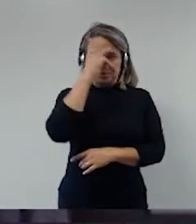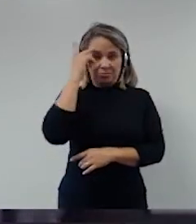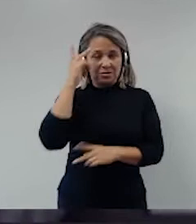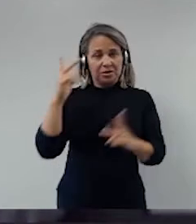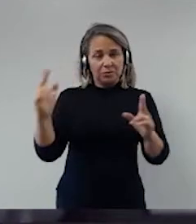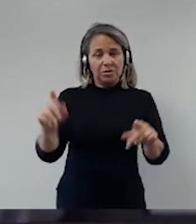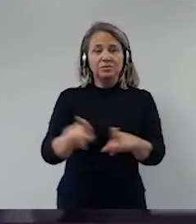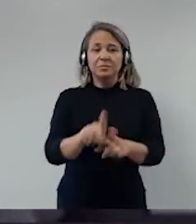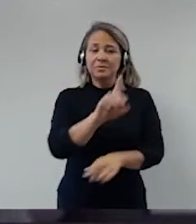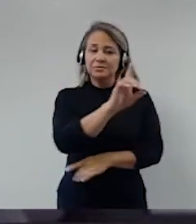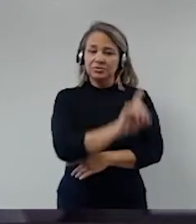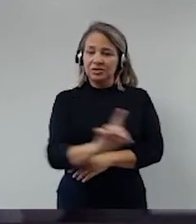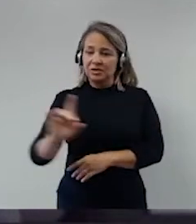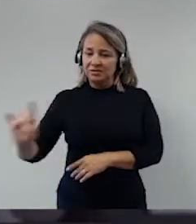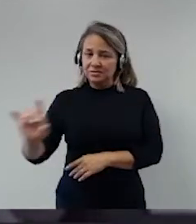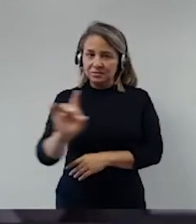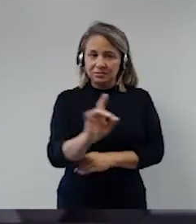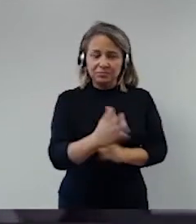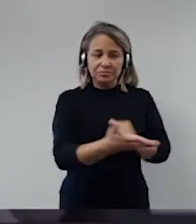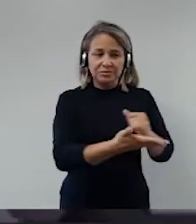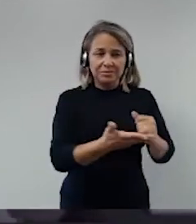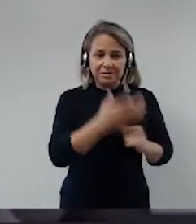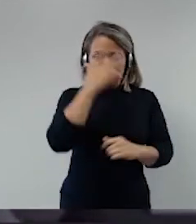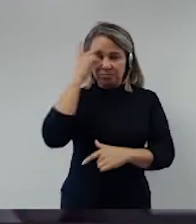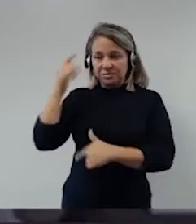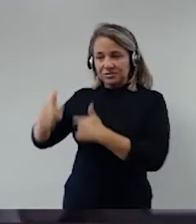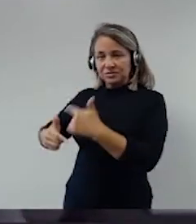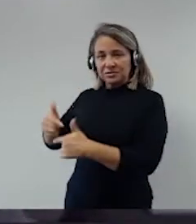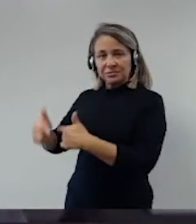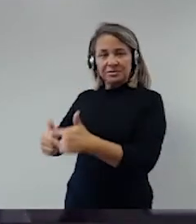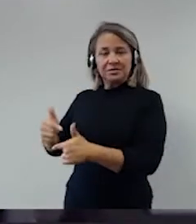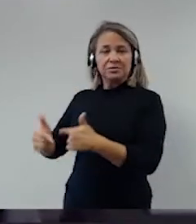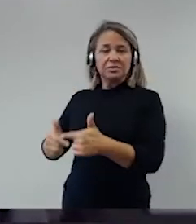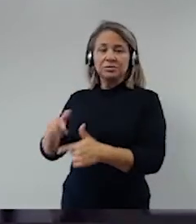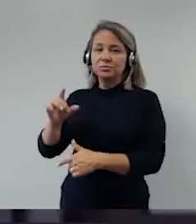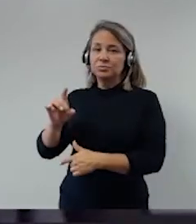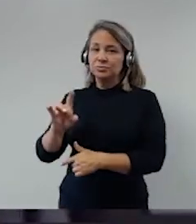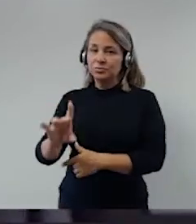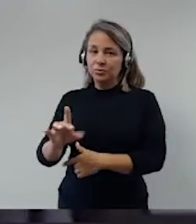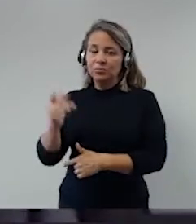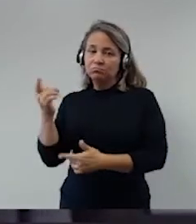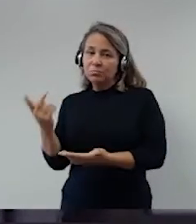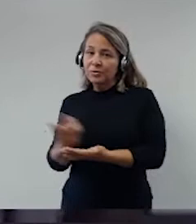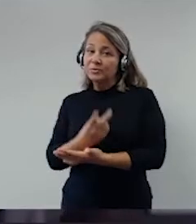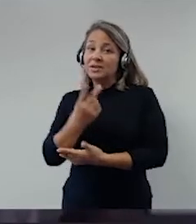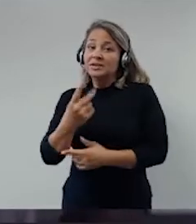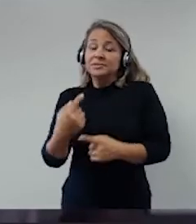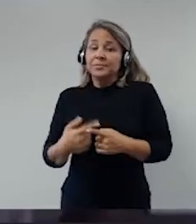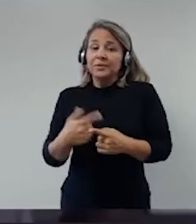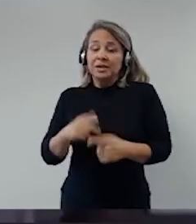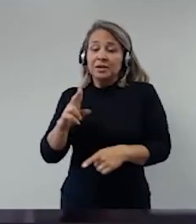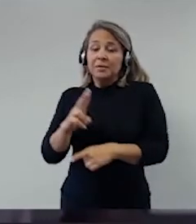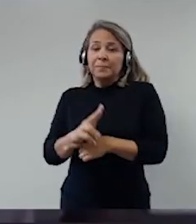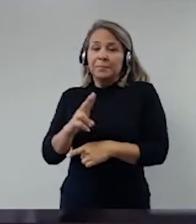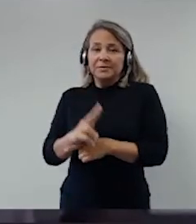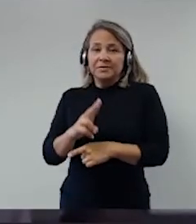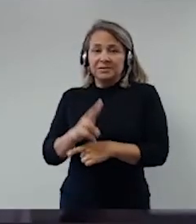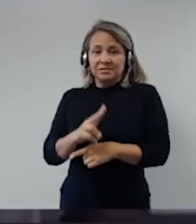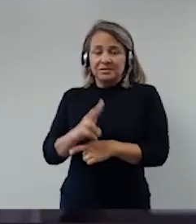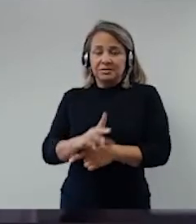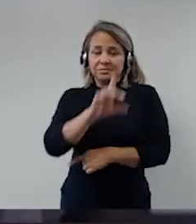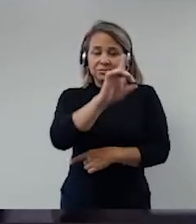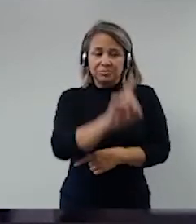direitos individuais fundamentais dos trabalhadores e trabalhadoras somente existem porque são protegidos por esses